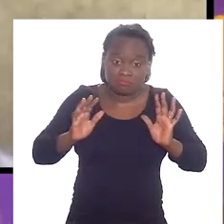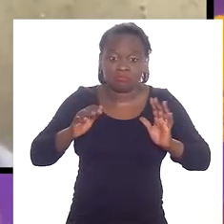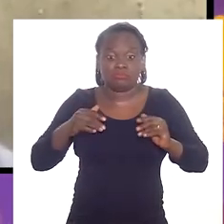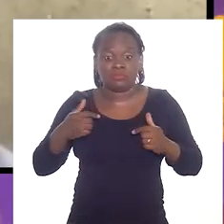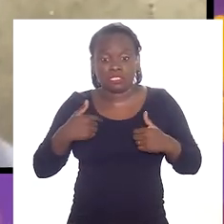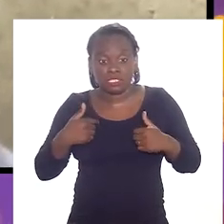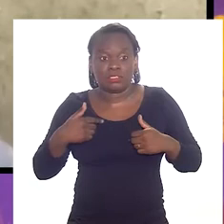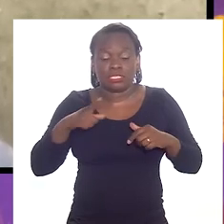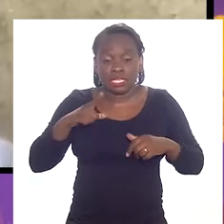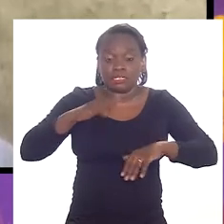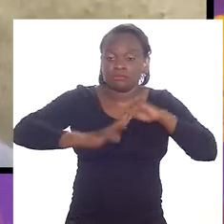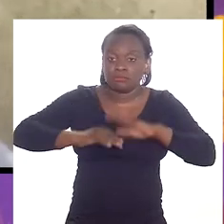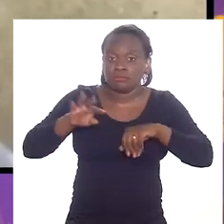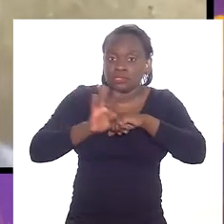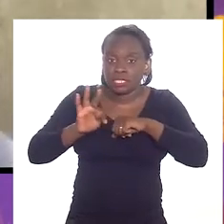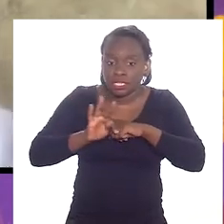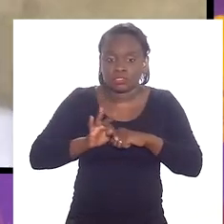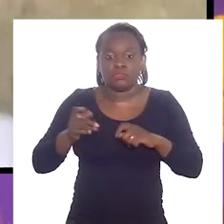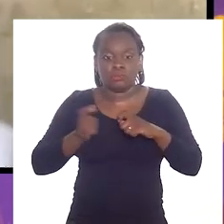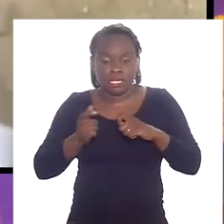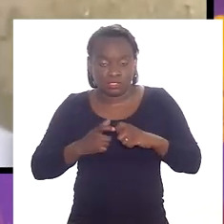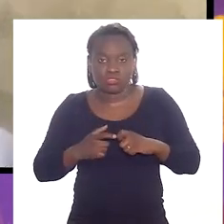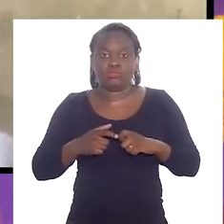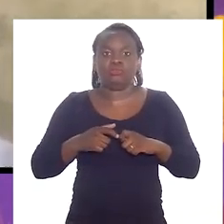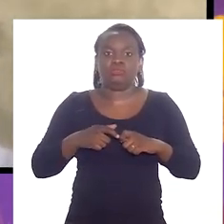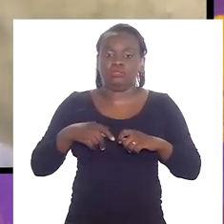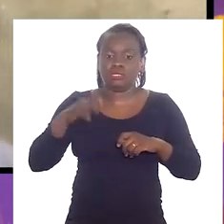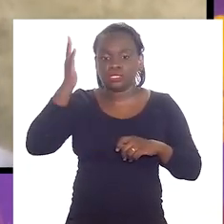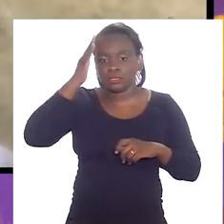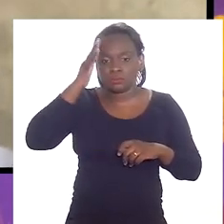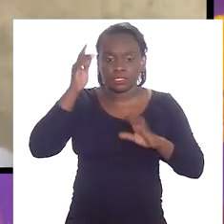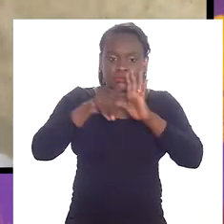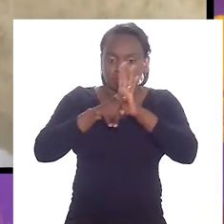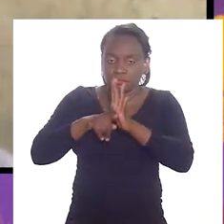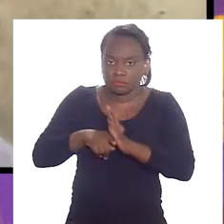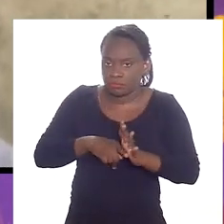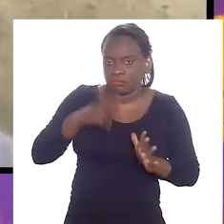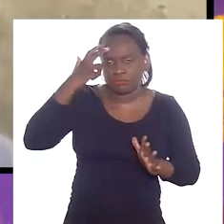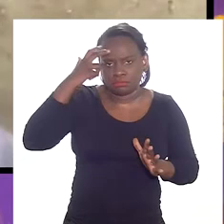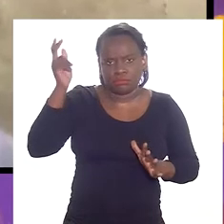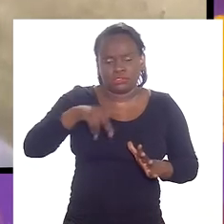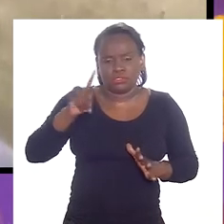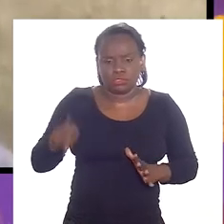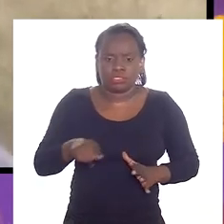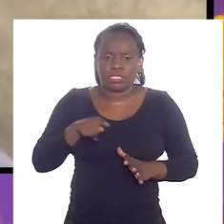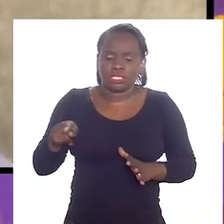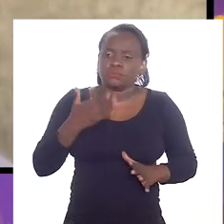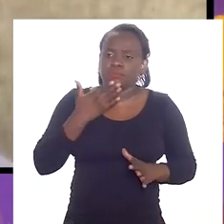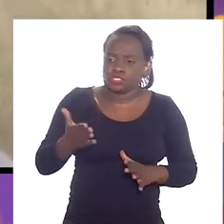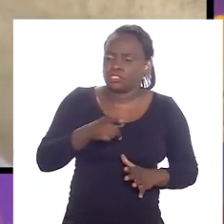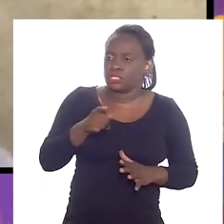da Clínica Médica dos Servidores, eu pensei com meus botões, não é o momento. Mas quem sou eu? Eu